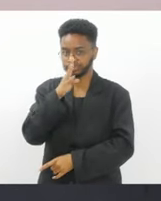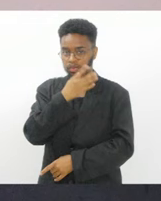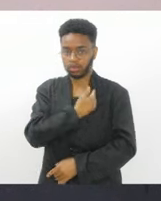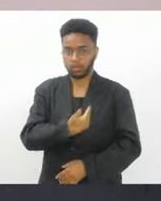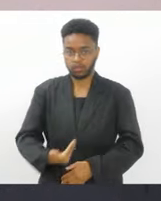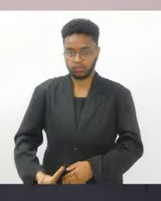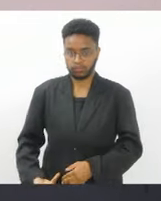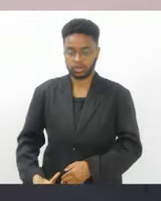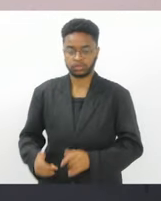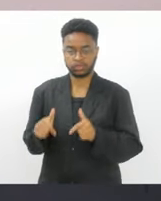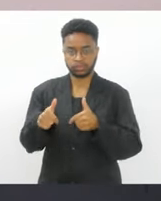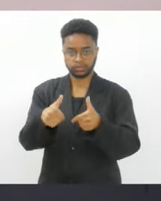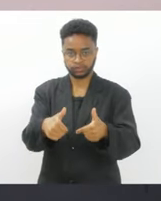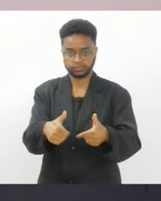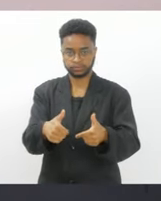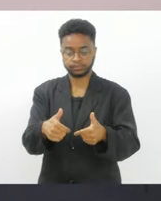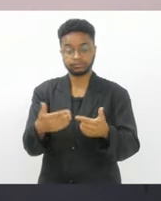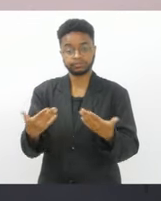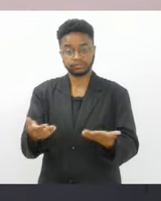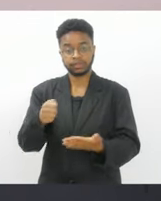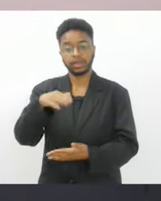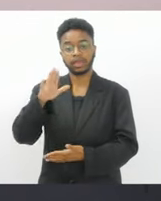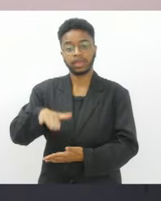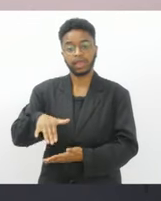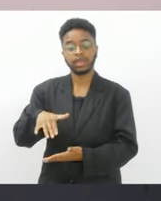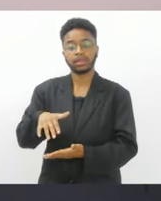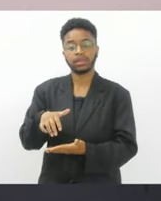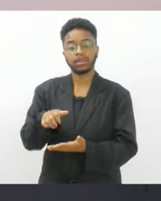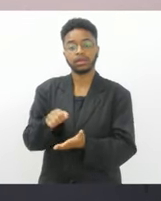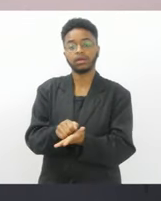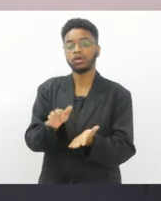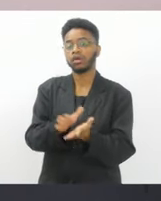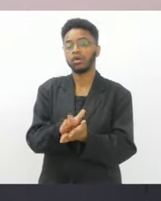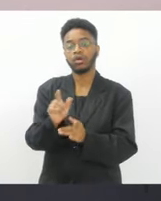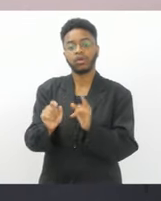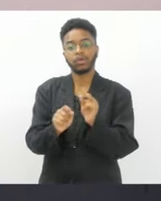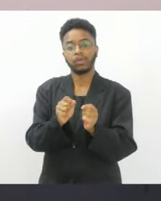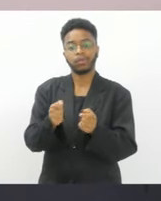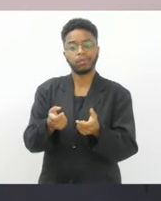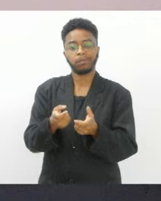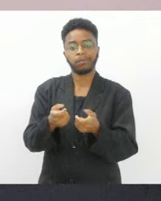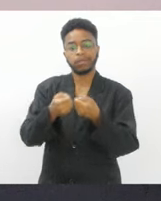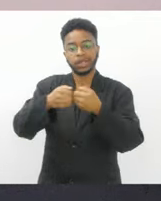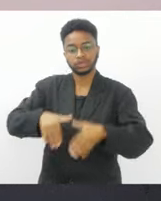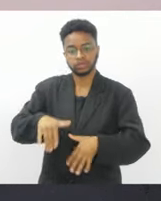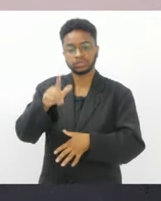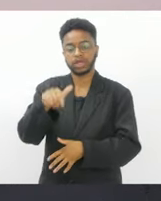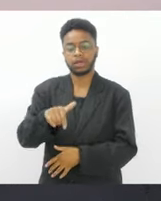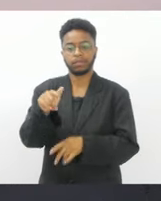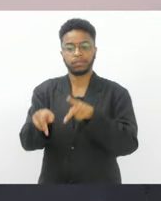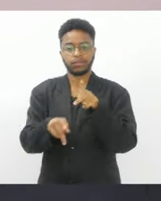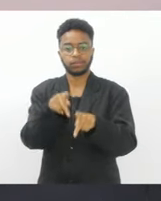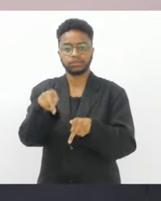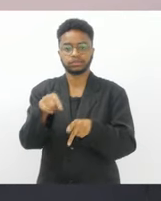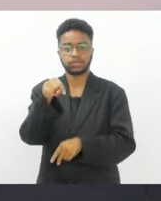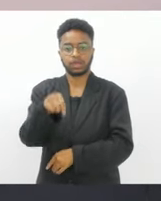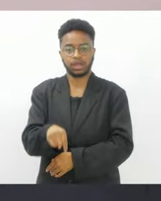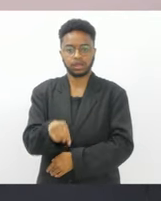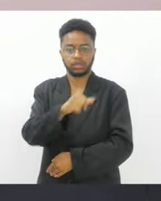do Estado, quem está pagando o preço disso tudo é a população da nossa